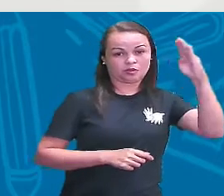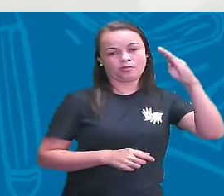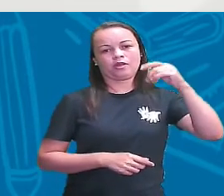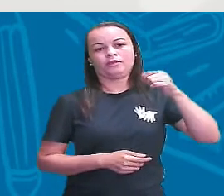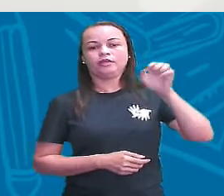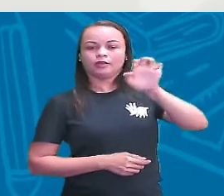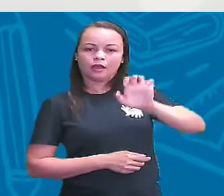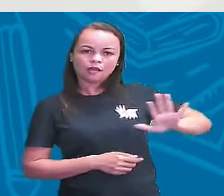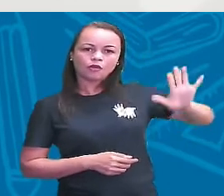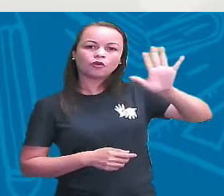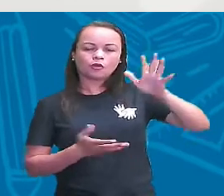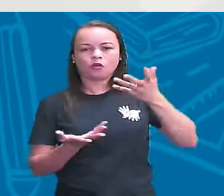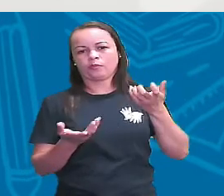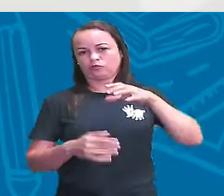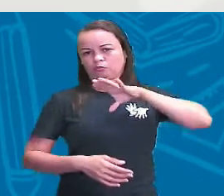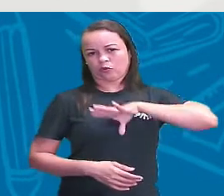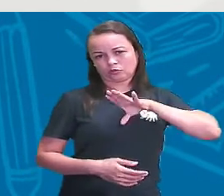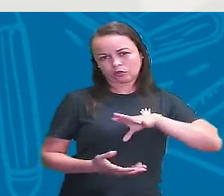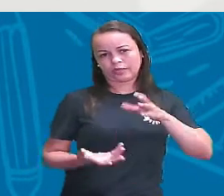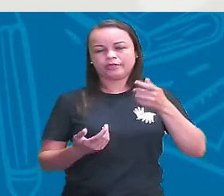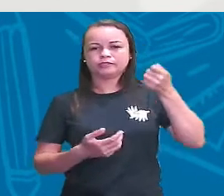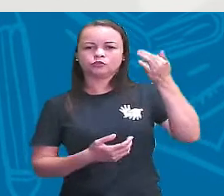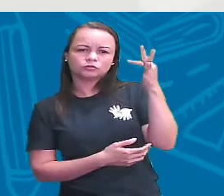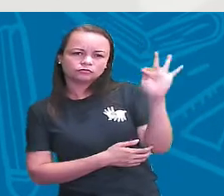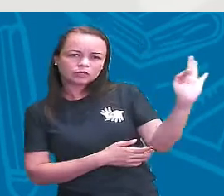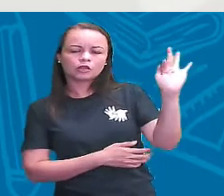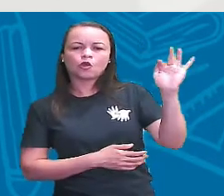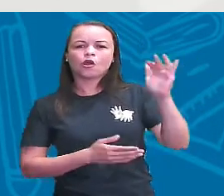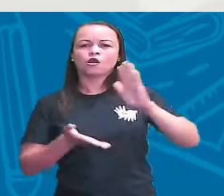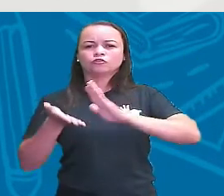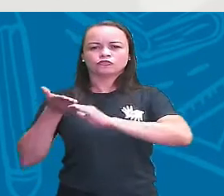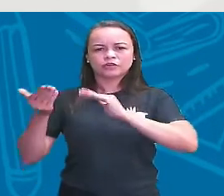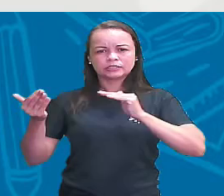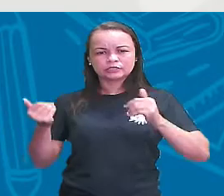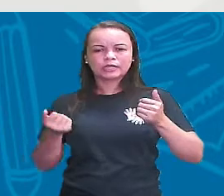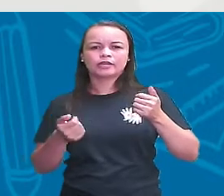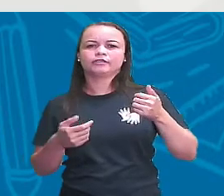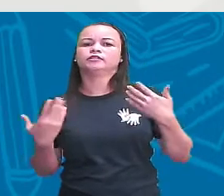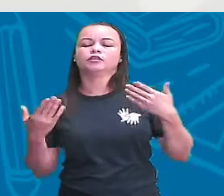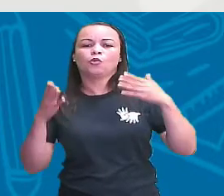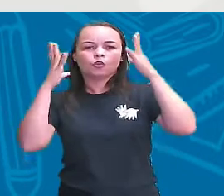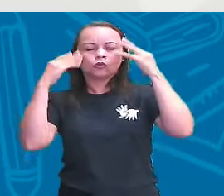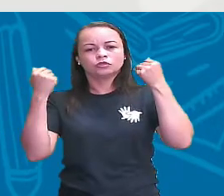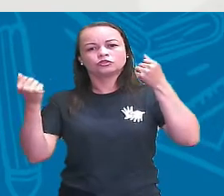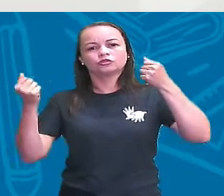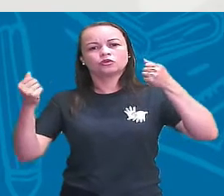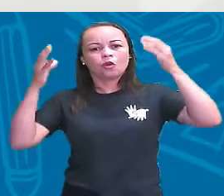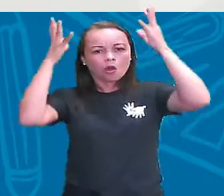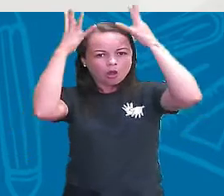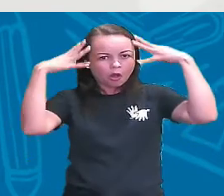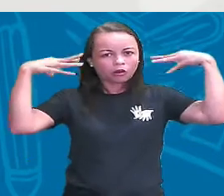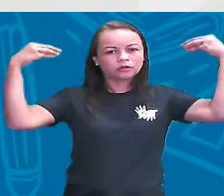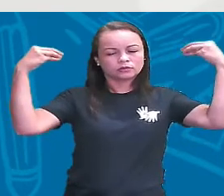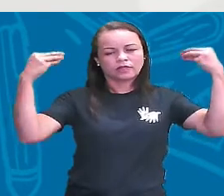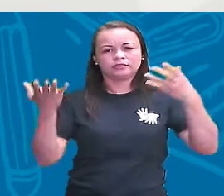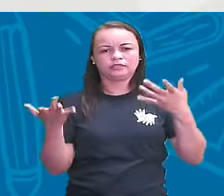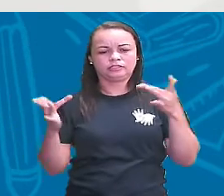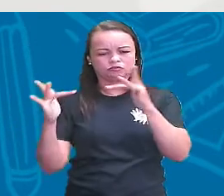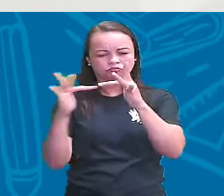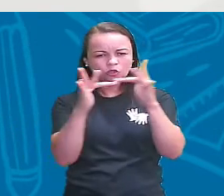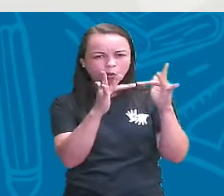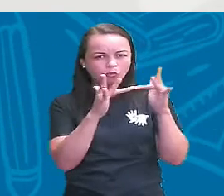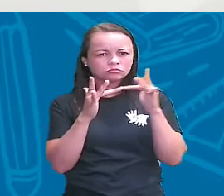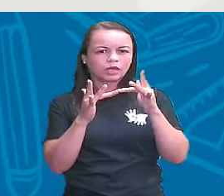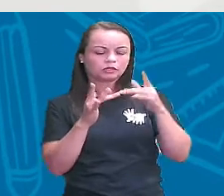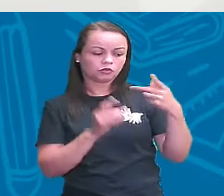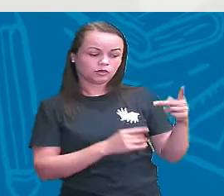os portugueses, os espanhóis, os franceses, os holandeses, né? Então, quando se há esse contato entre esses